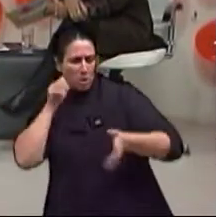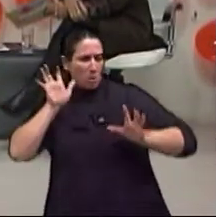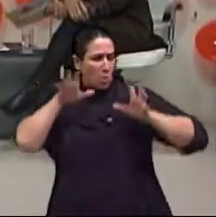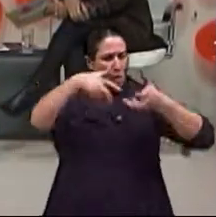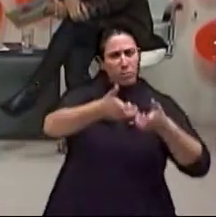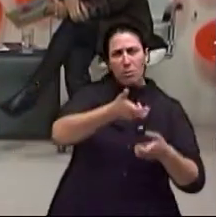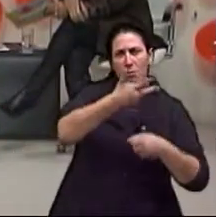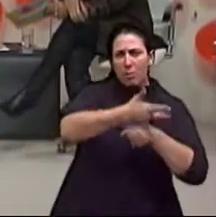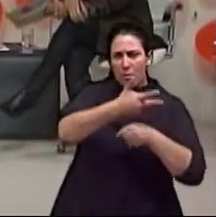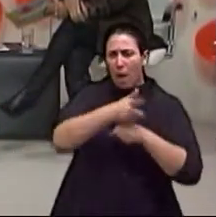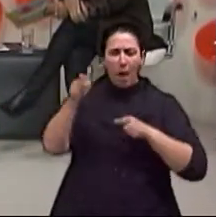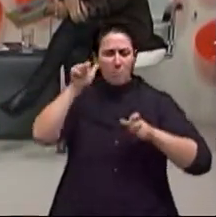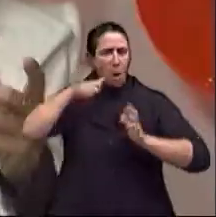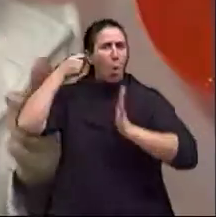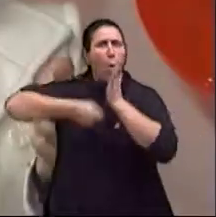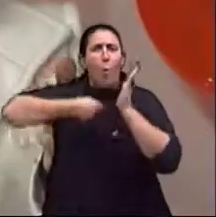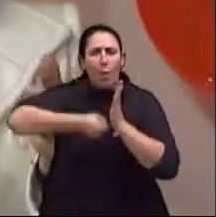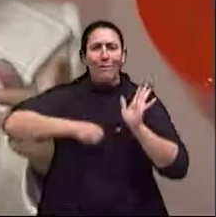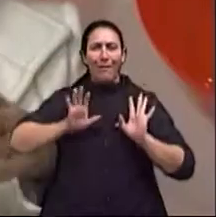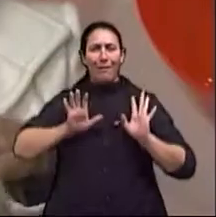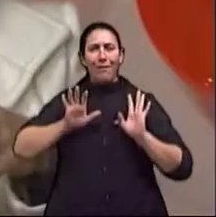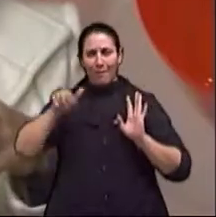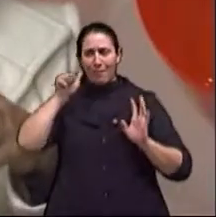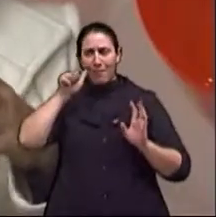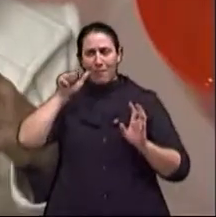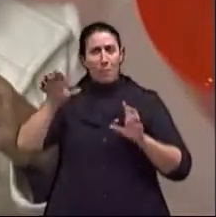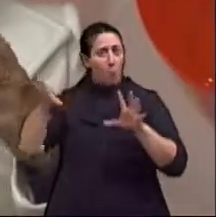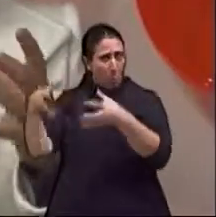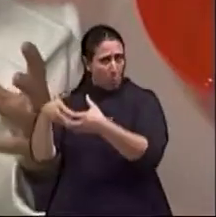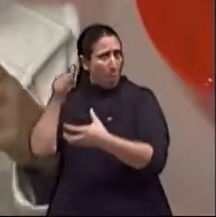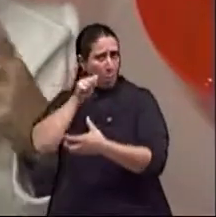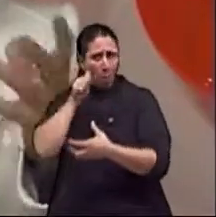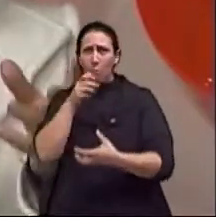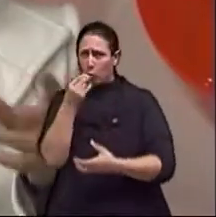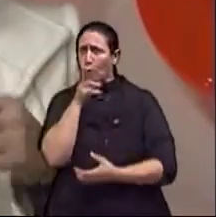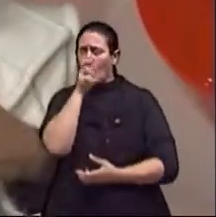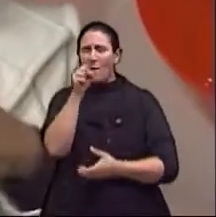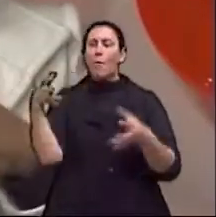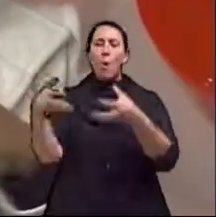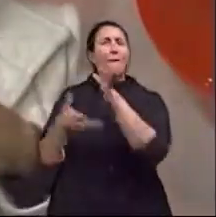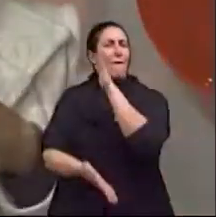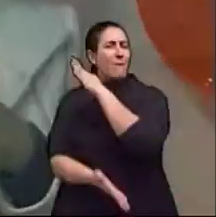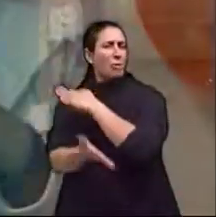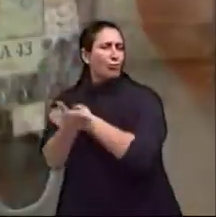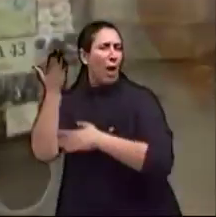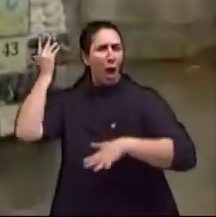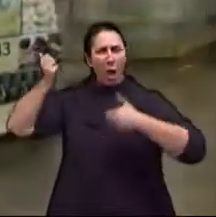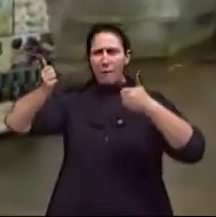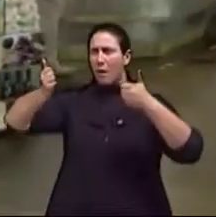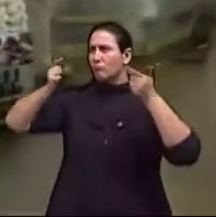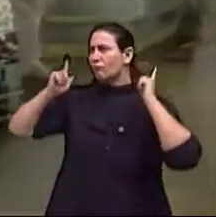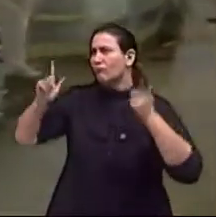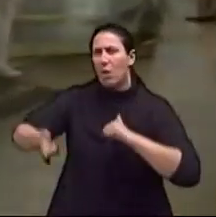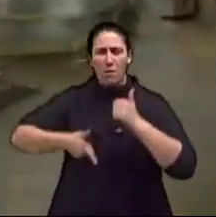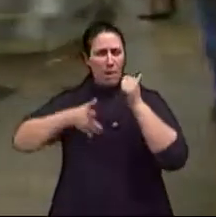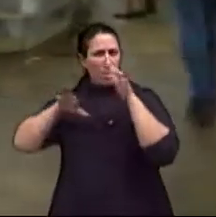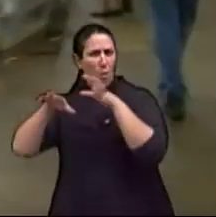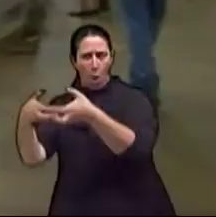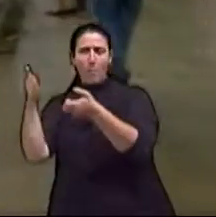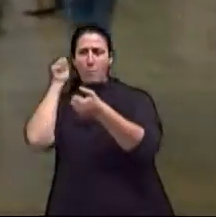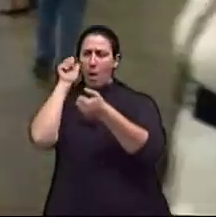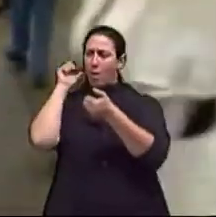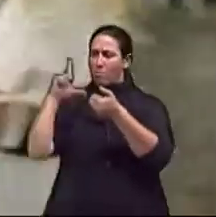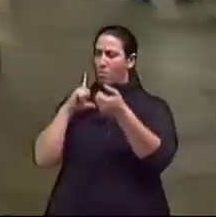idosos ela parte para a luta hoje tu vê que os grupos de mulheres se a grupo vão viajar vamos buscar soluções para a situação